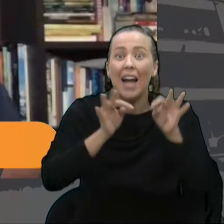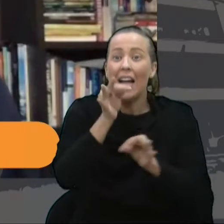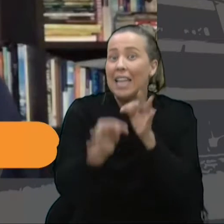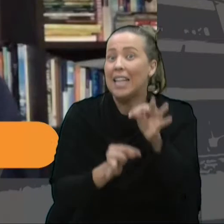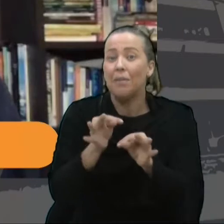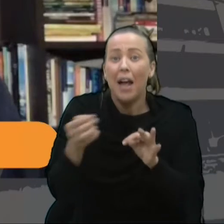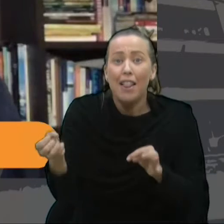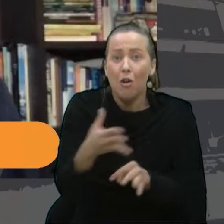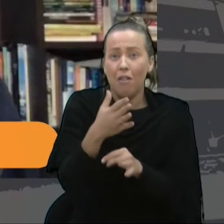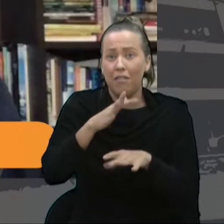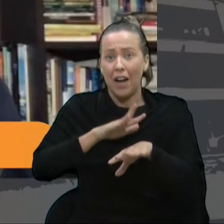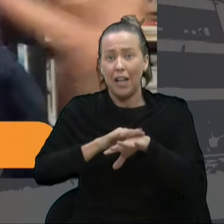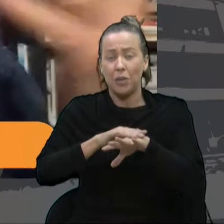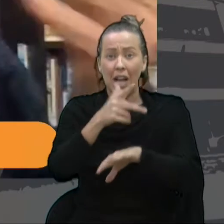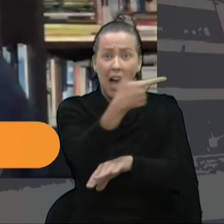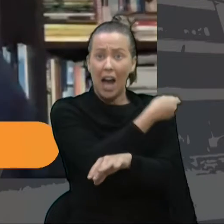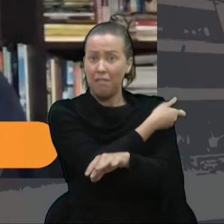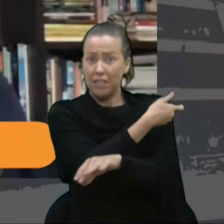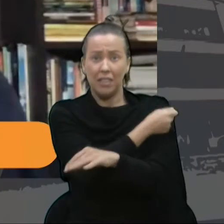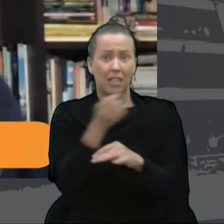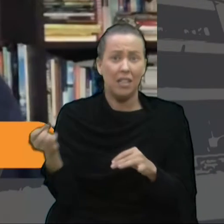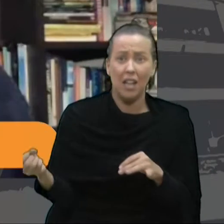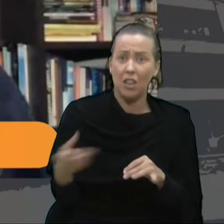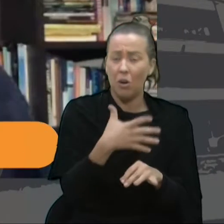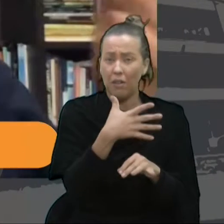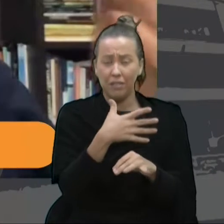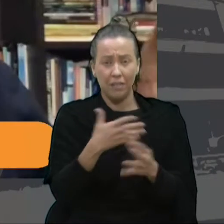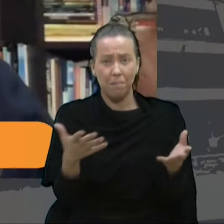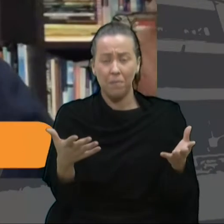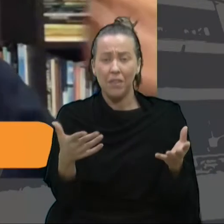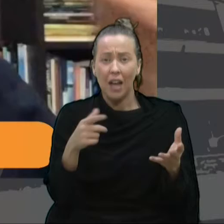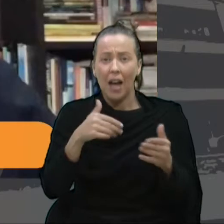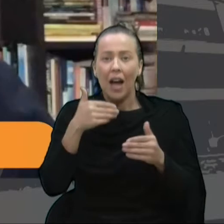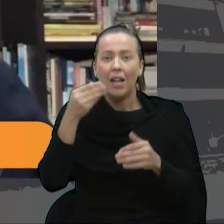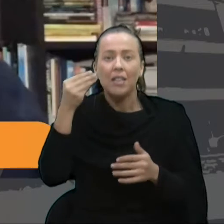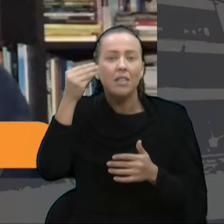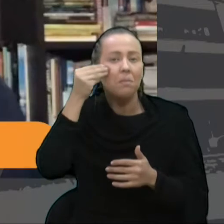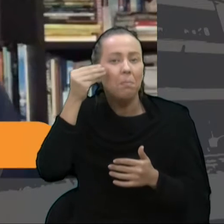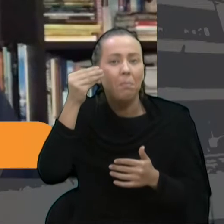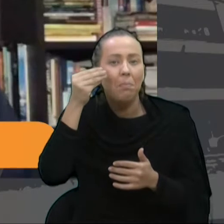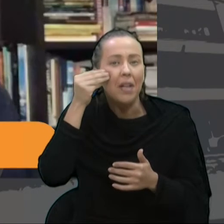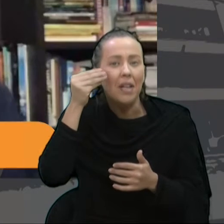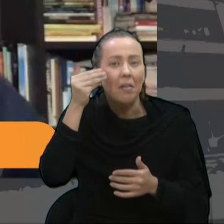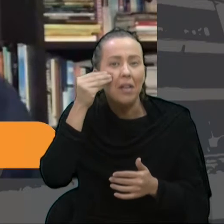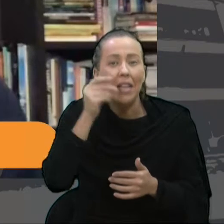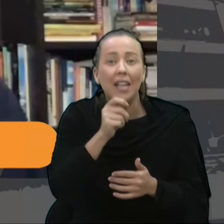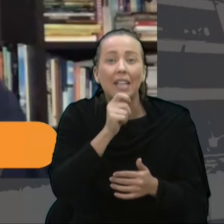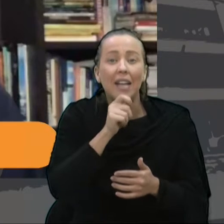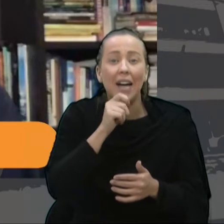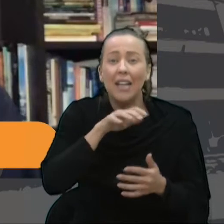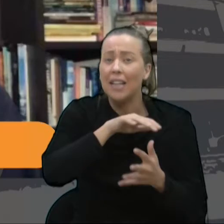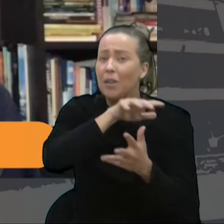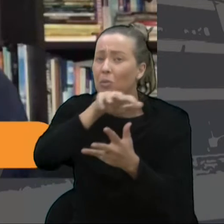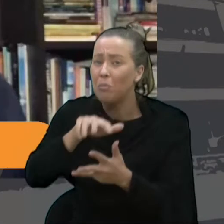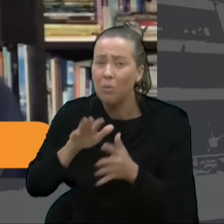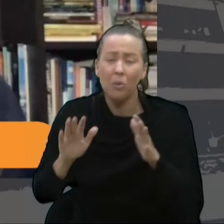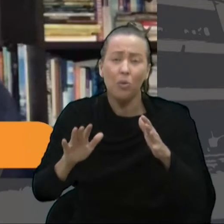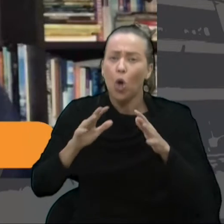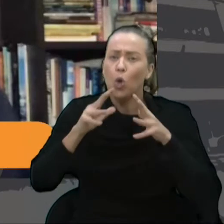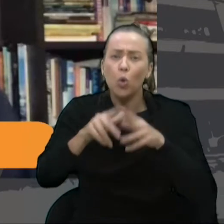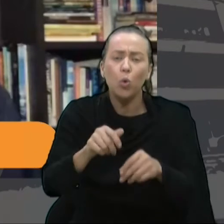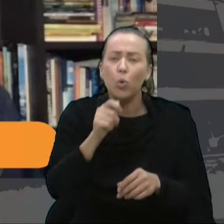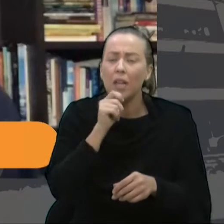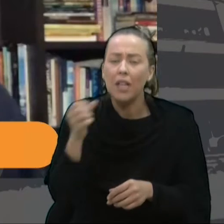doença Sim. é nova. A vacina é nova. Sim. A vacina está sendo experimentada ainda no mundo inteiro. Então, tudo é